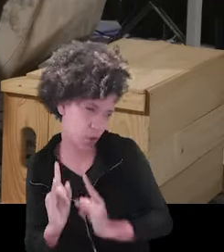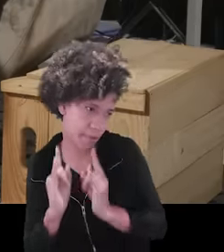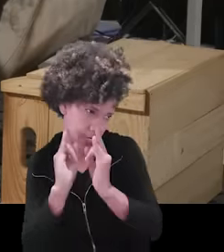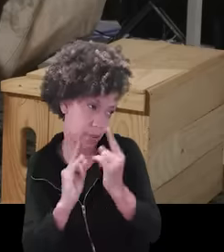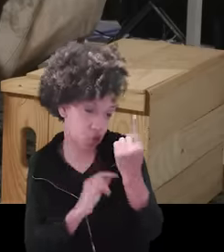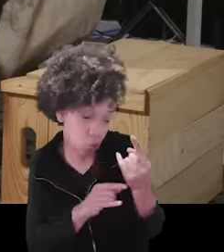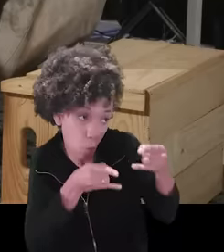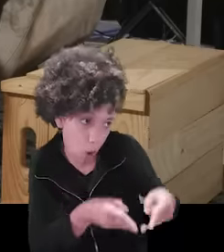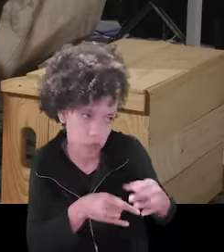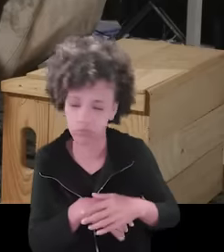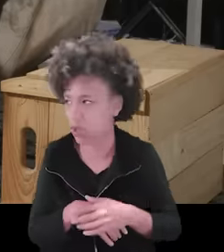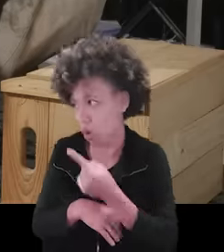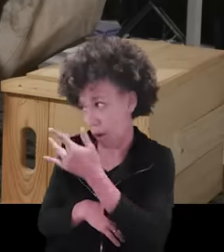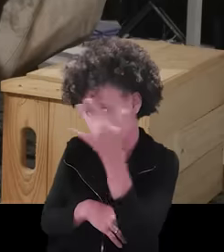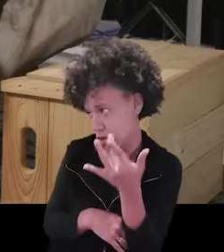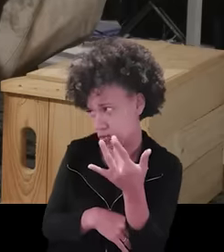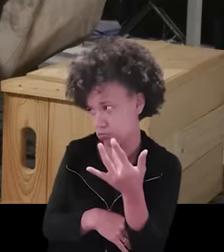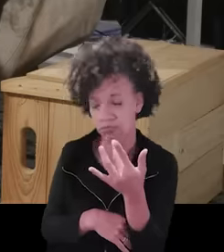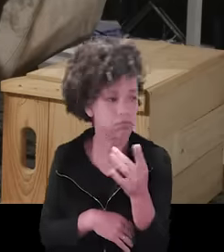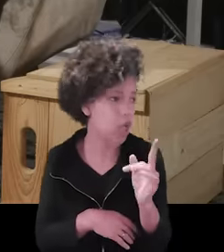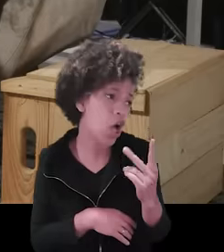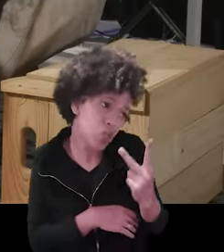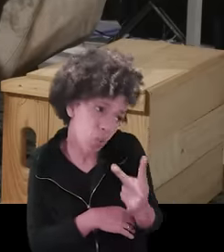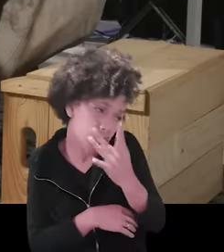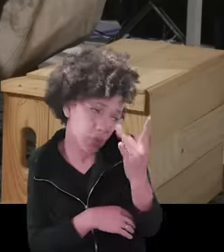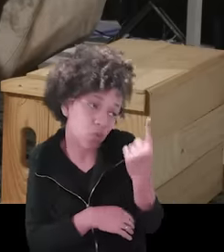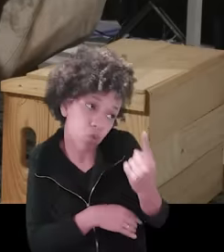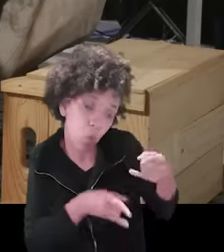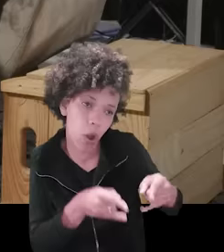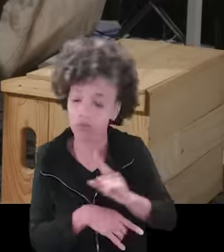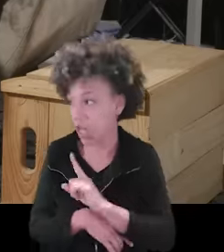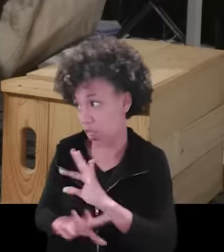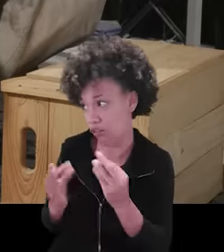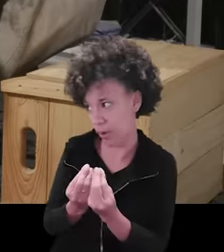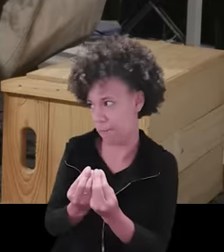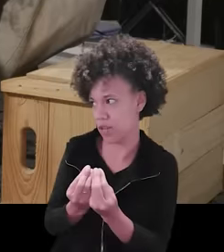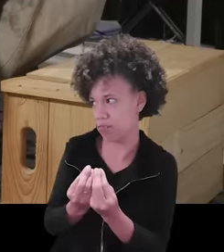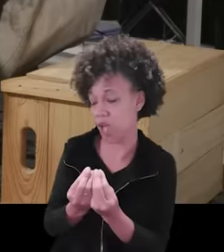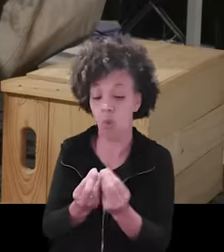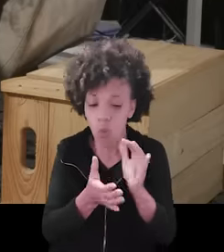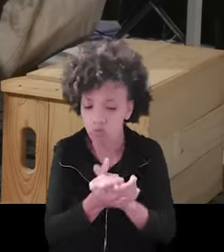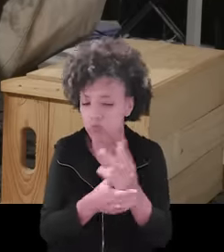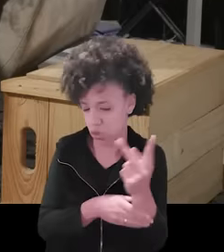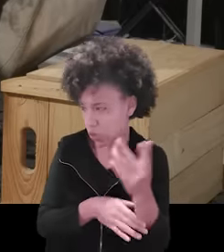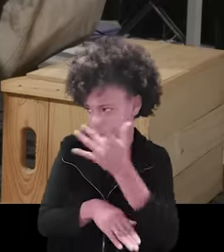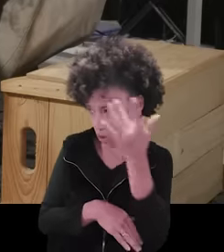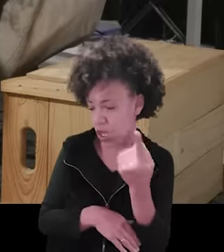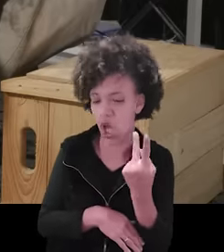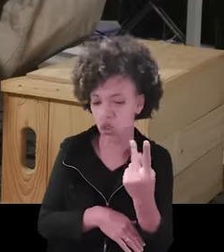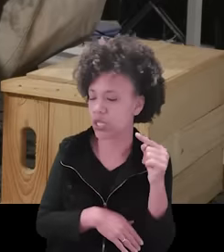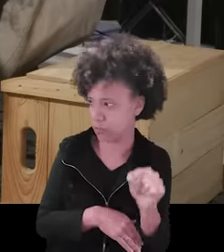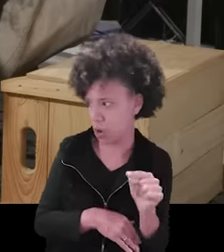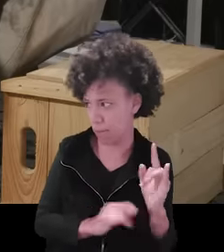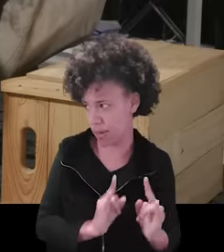um apartamento de um quarto mas assim existe é uma pessoa é duas pessoas num quarto só é uma família casal um casal